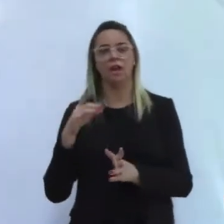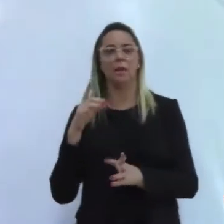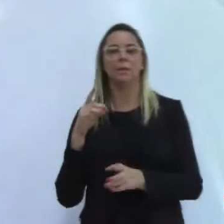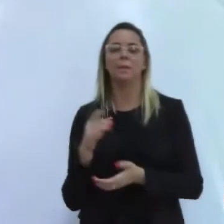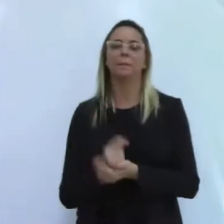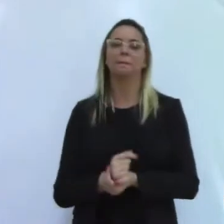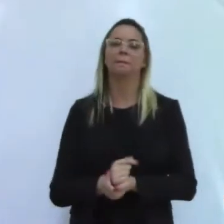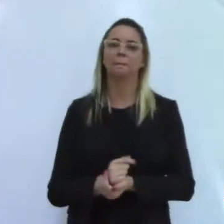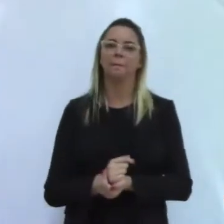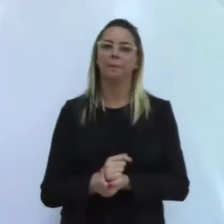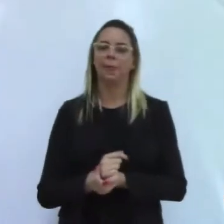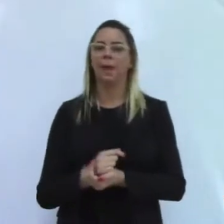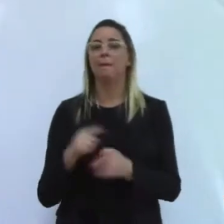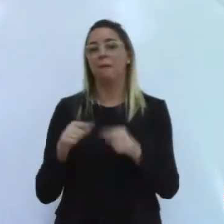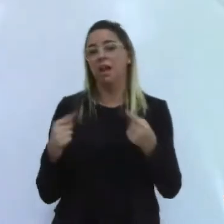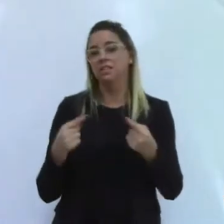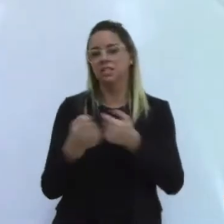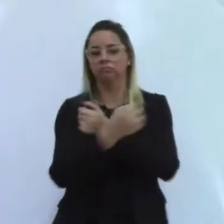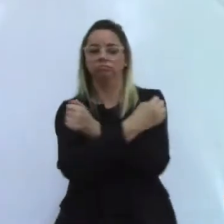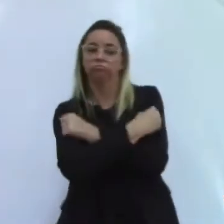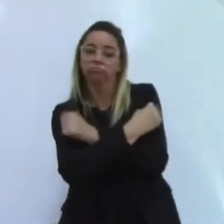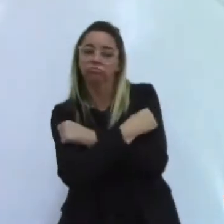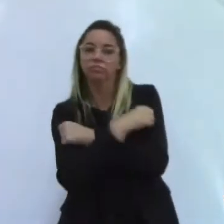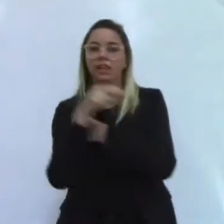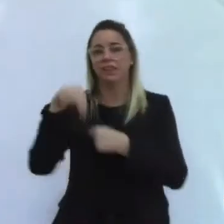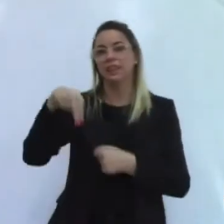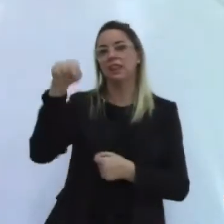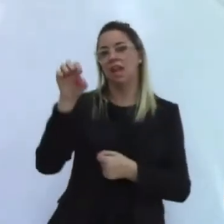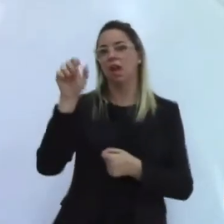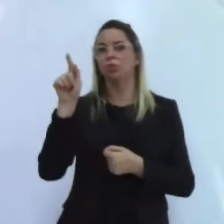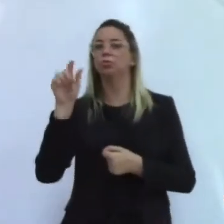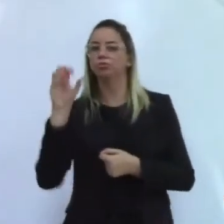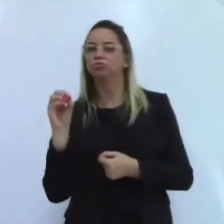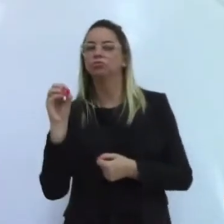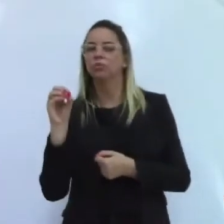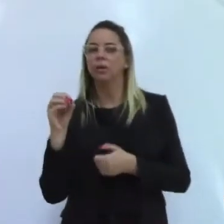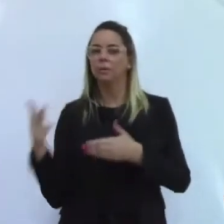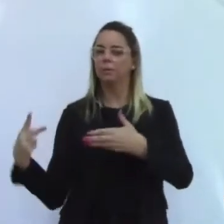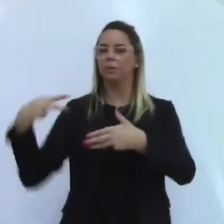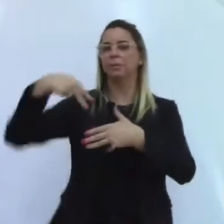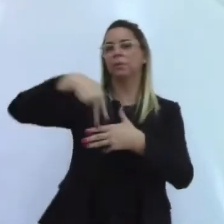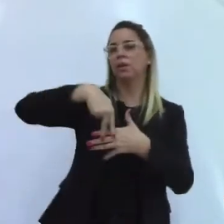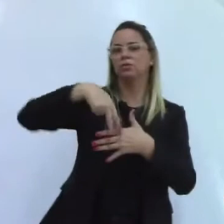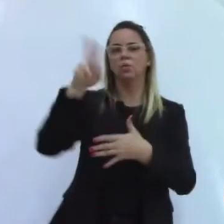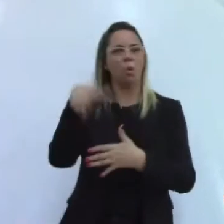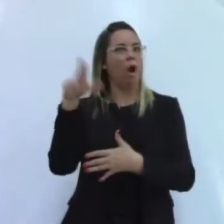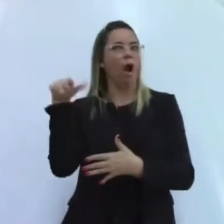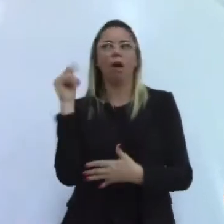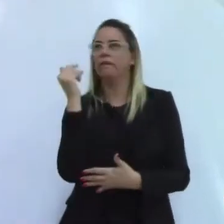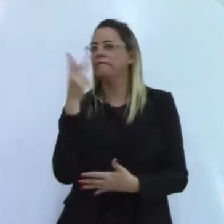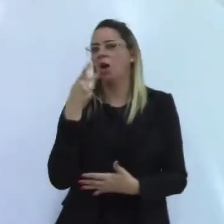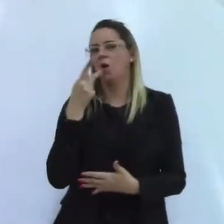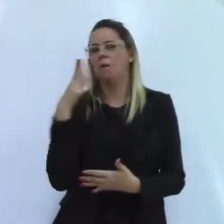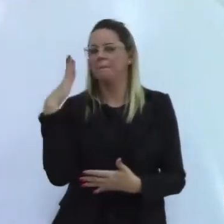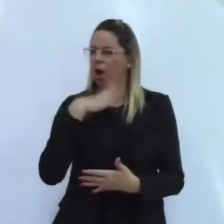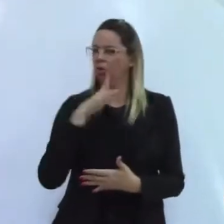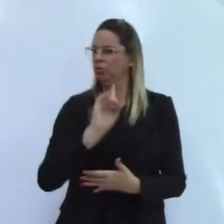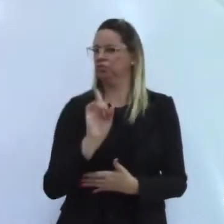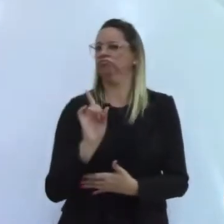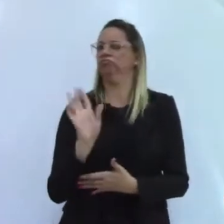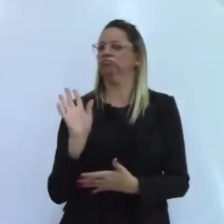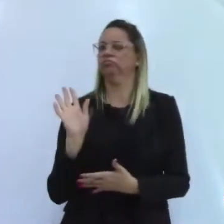Mas quero mandar um abraço ao nego do mercado, que não usou de tribuna nem de microfone para maltratar ninguém.